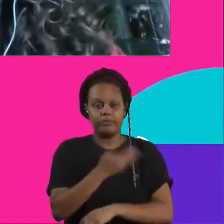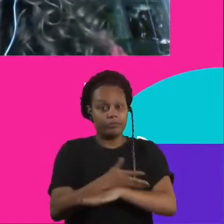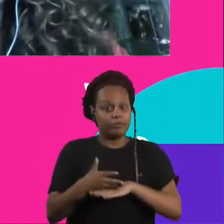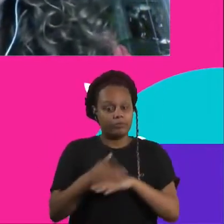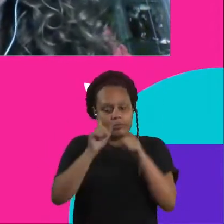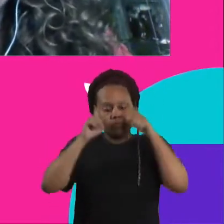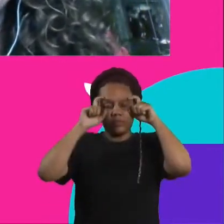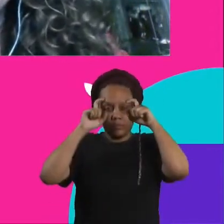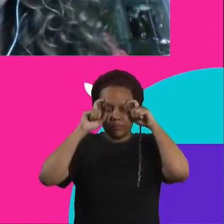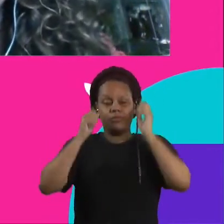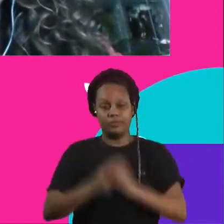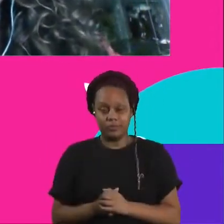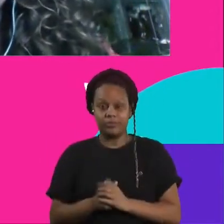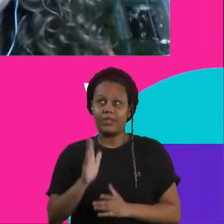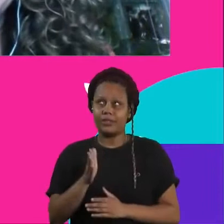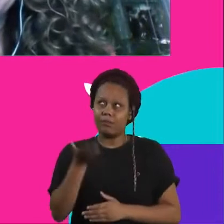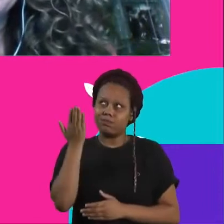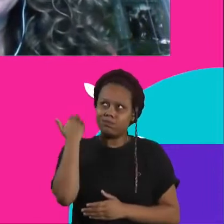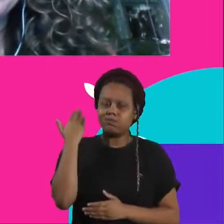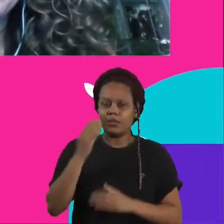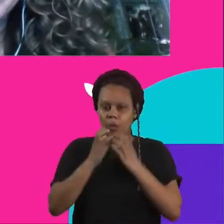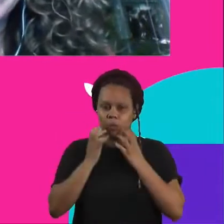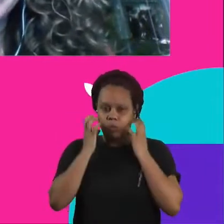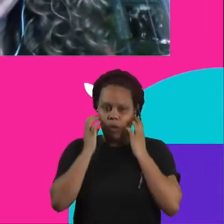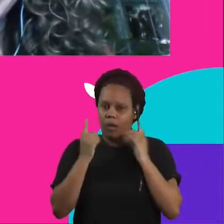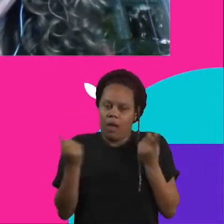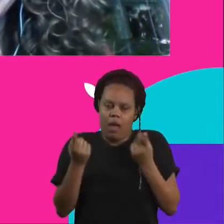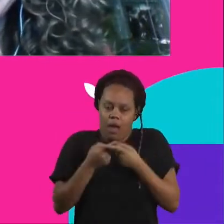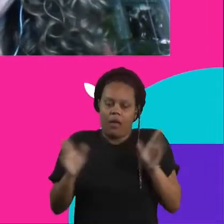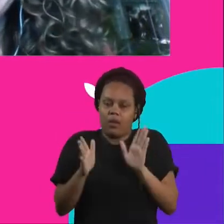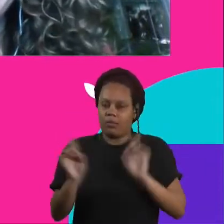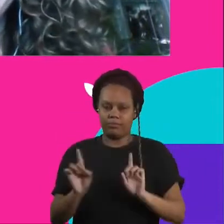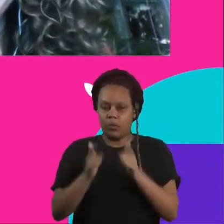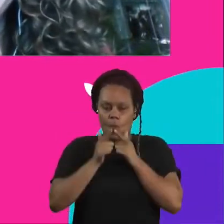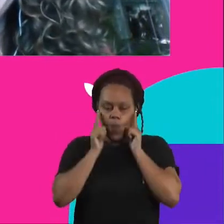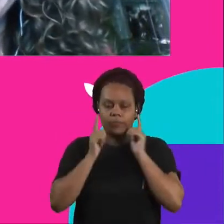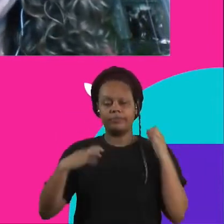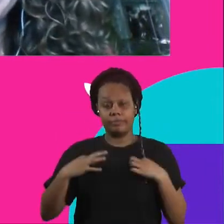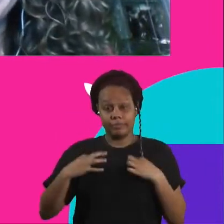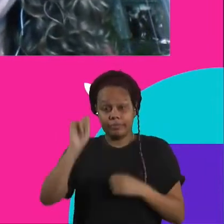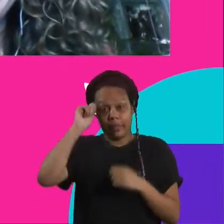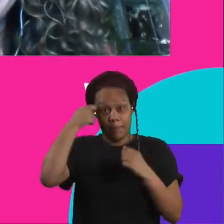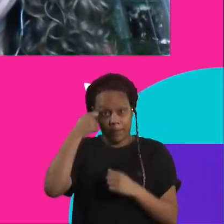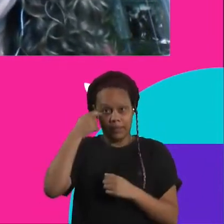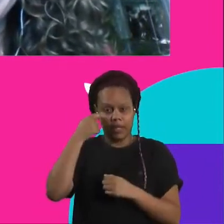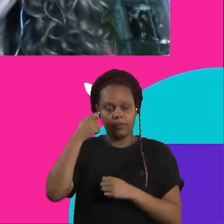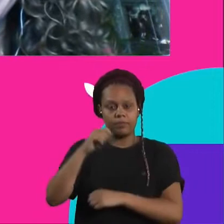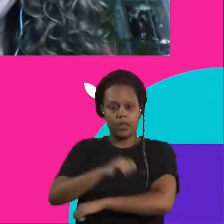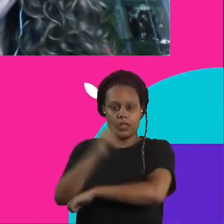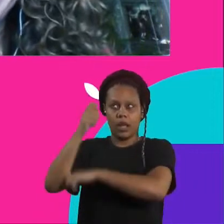uso óculos, já tive barba no tempo atrás, mas não tenho barba agora, e de camiseta preta, e estou com uma cortina